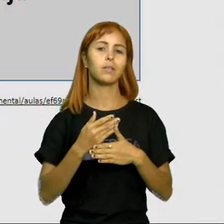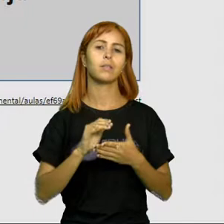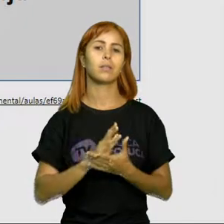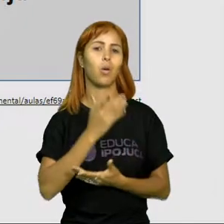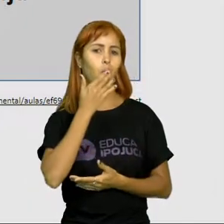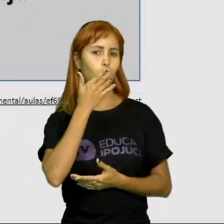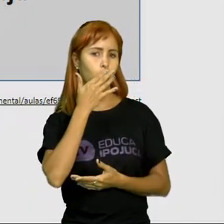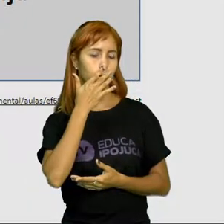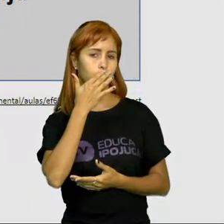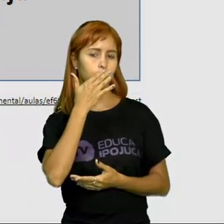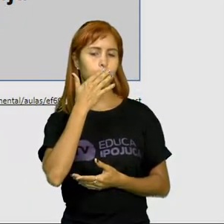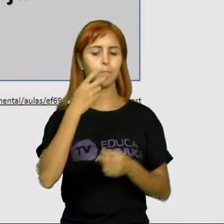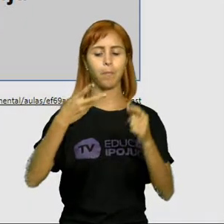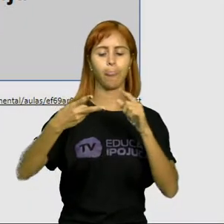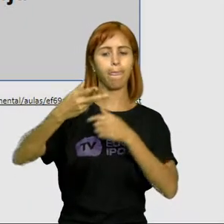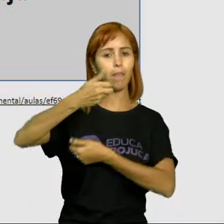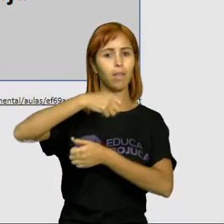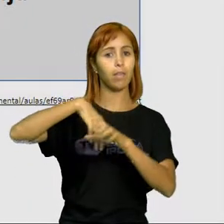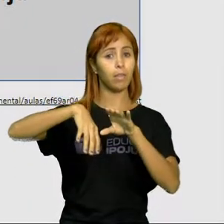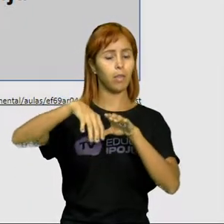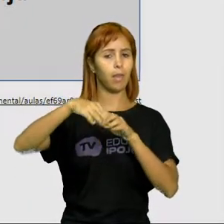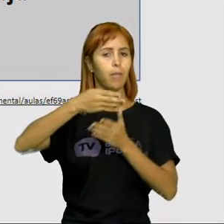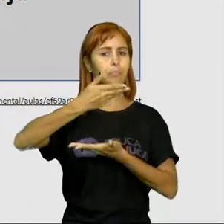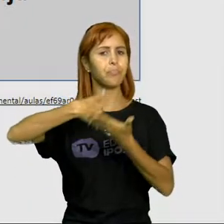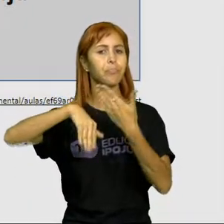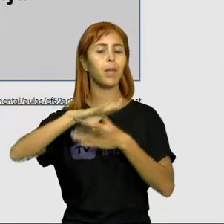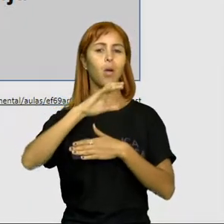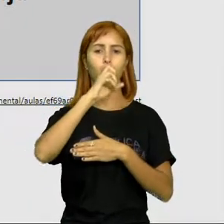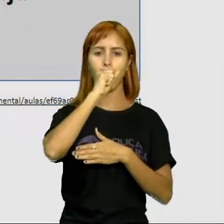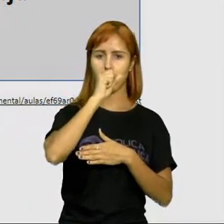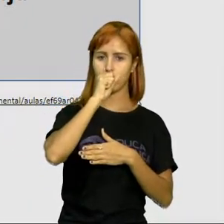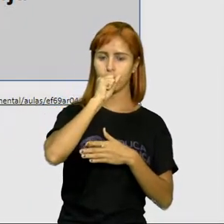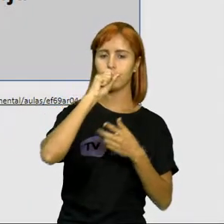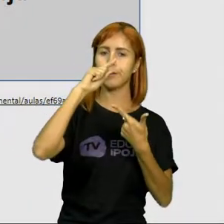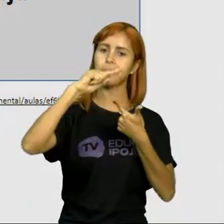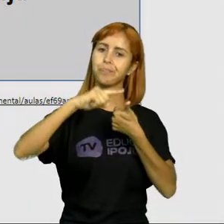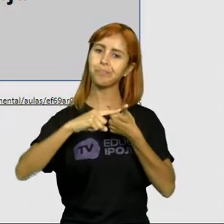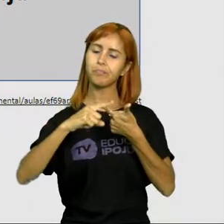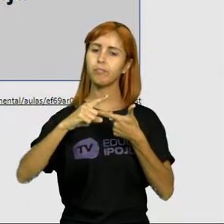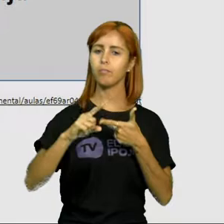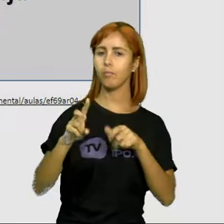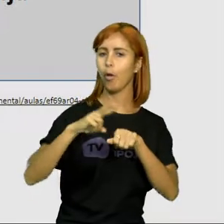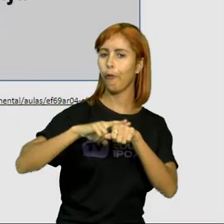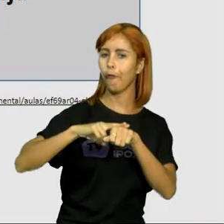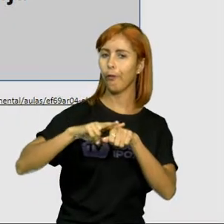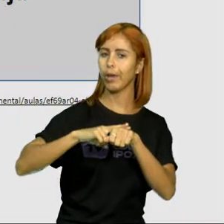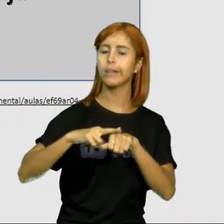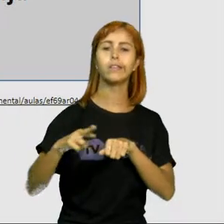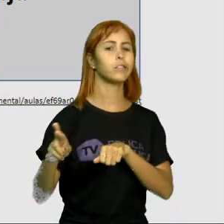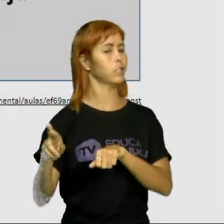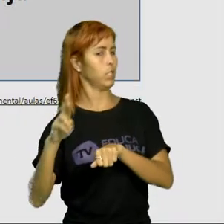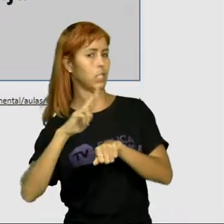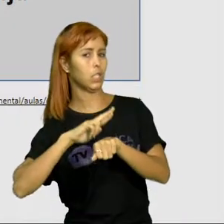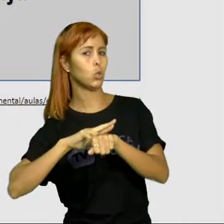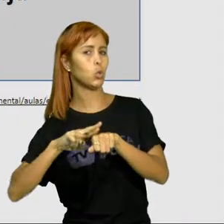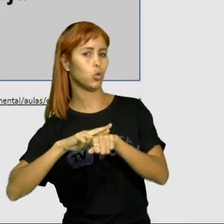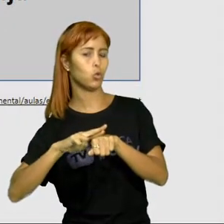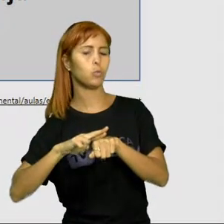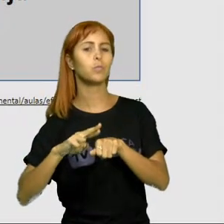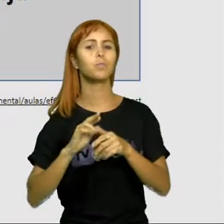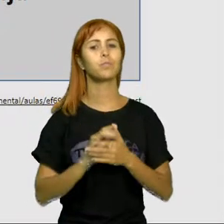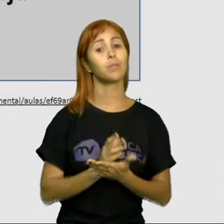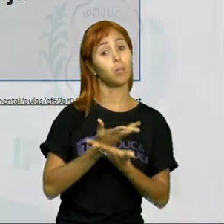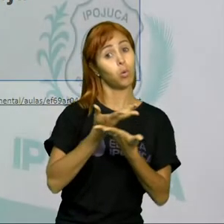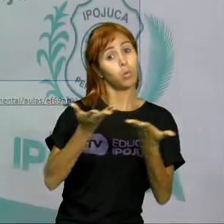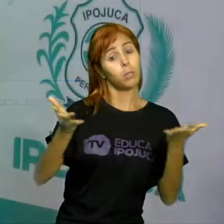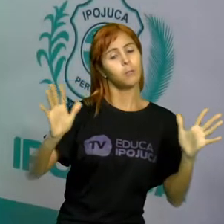ser formada as secundárias, que teremos o quê? O laranja, o verde e o roxo.